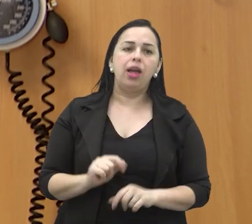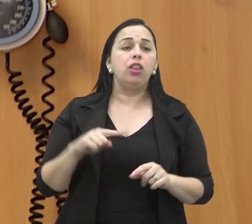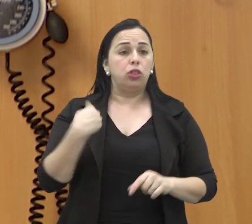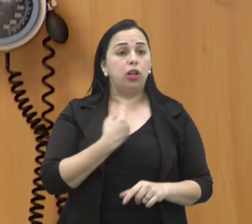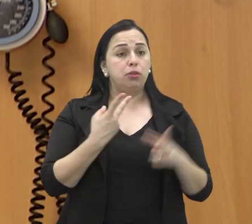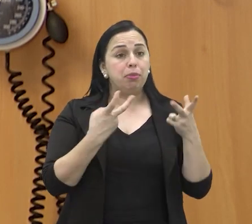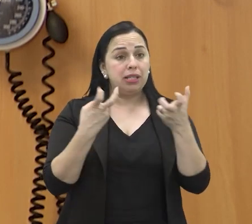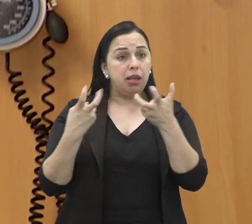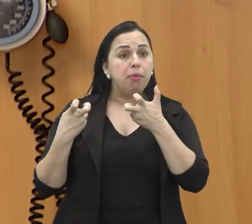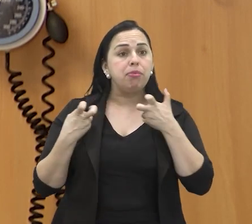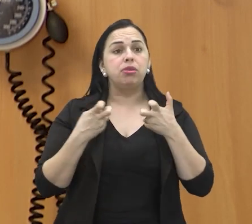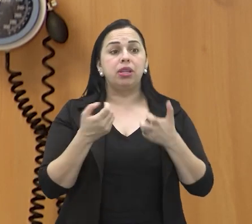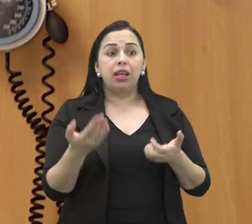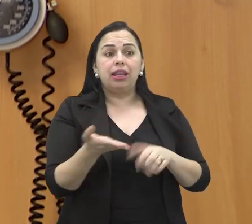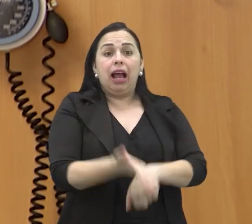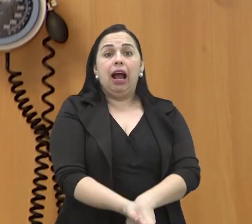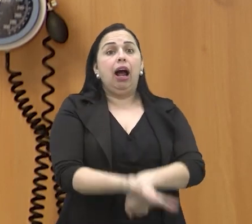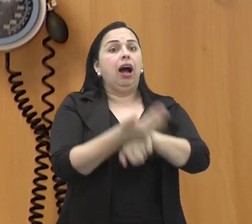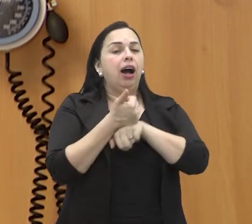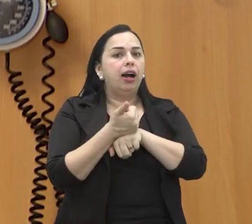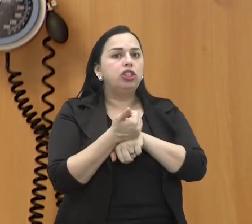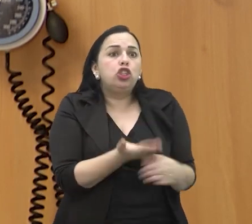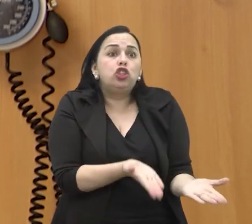observa é que está cada vez mais precoce. Então, assim,